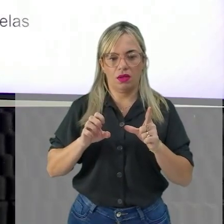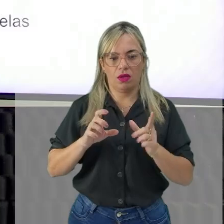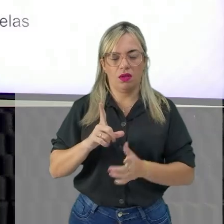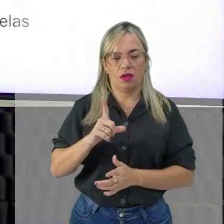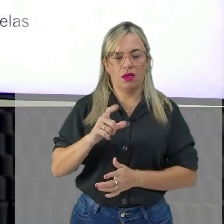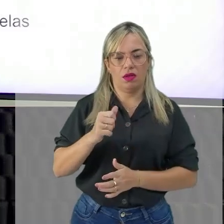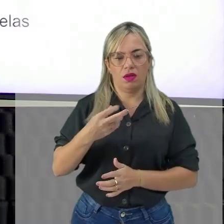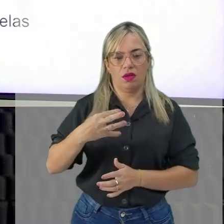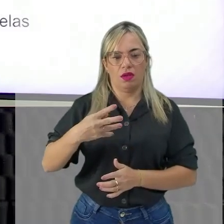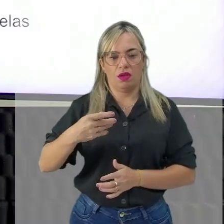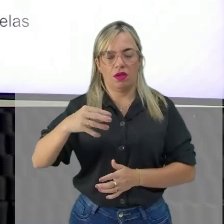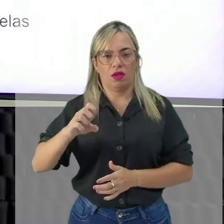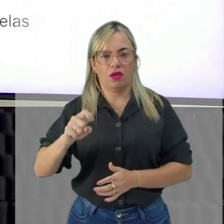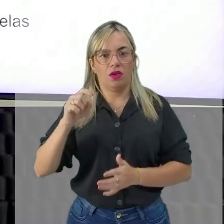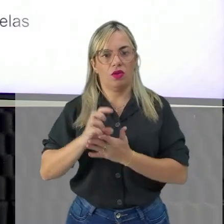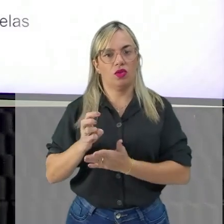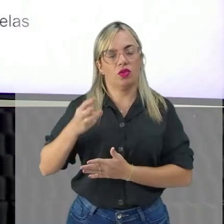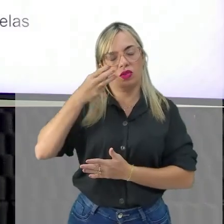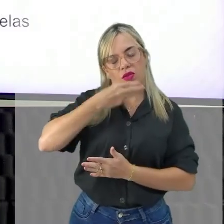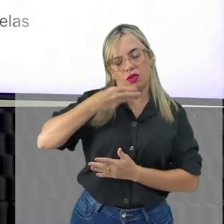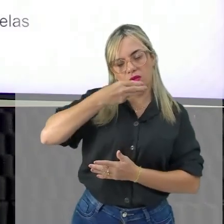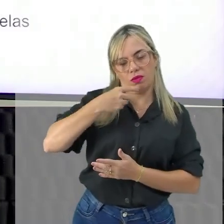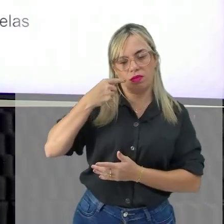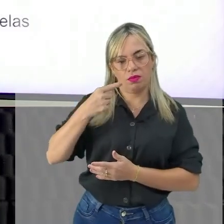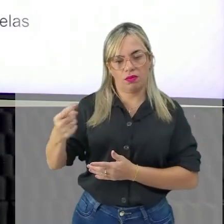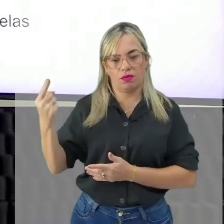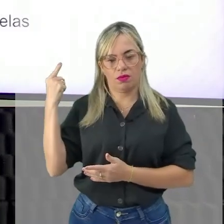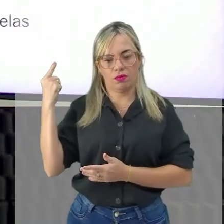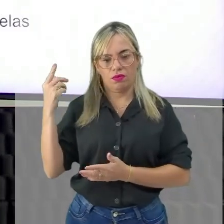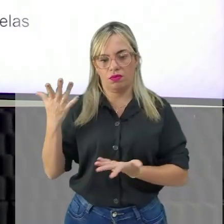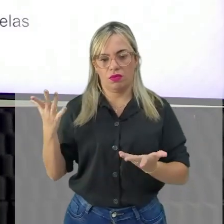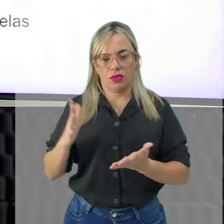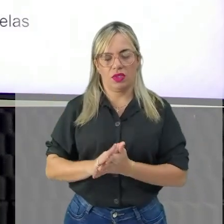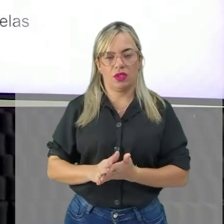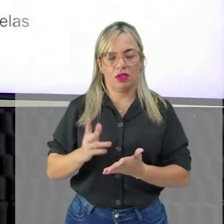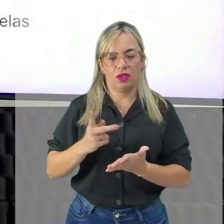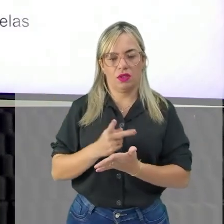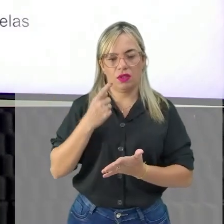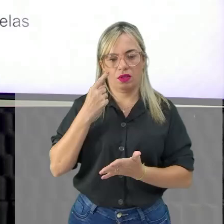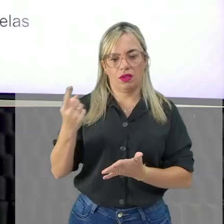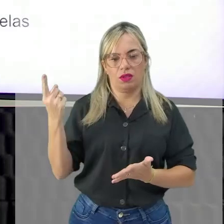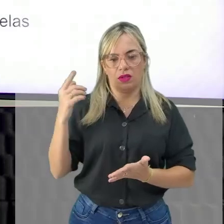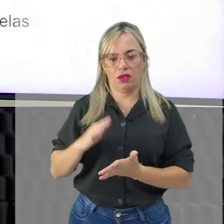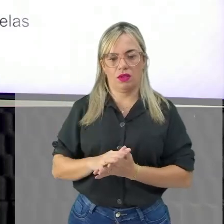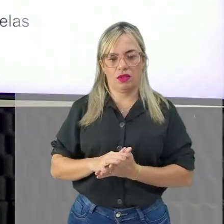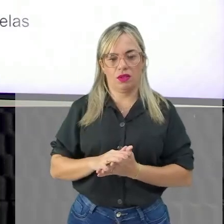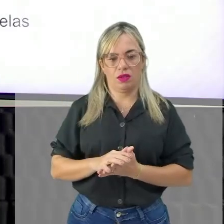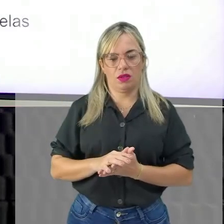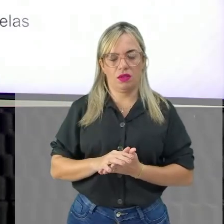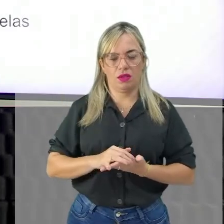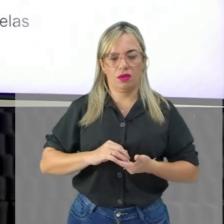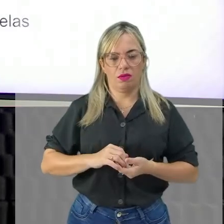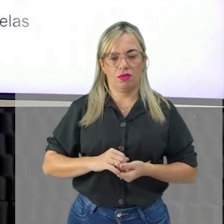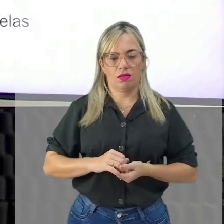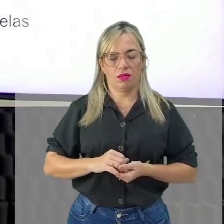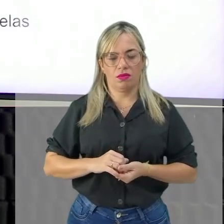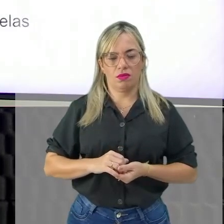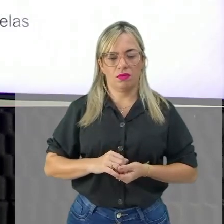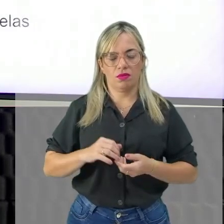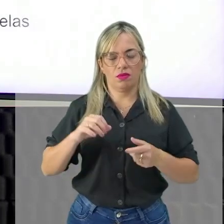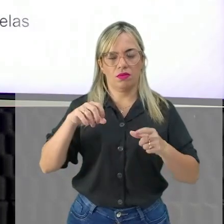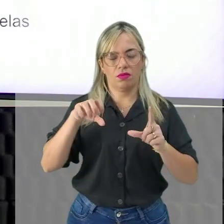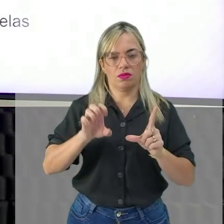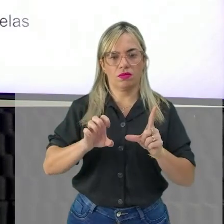lactose é um açúcar, né? Então, a lactose, proteína responsável pelas alergias, é